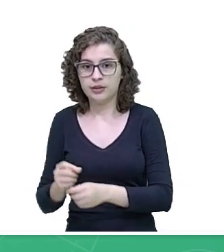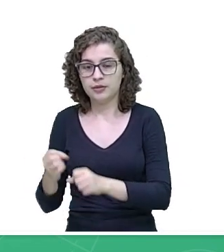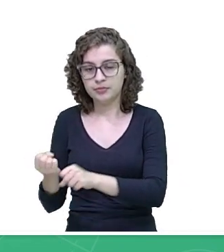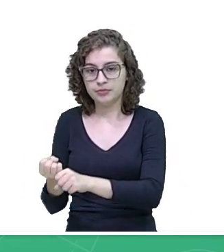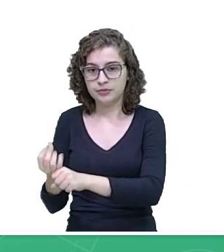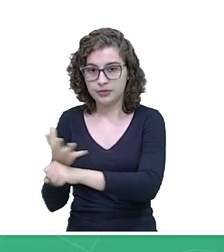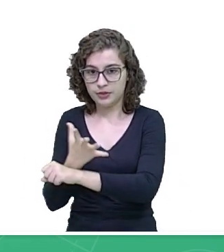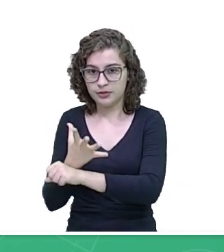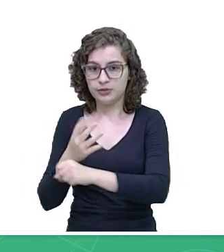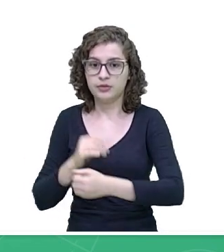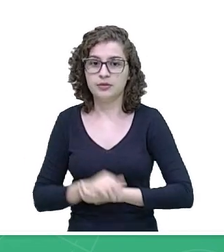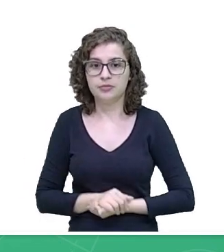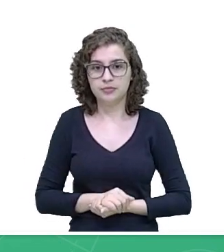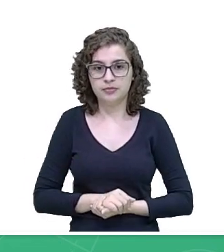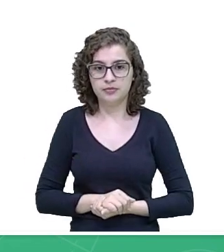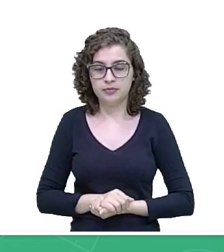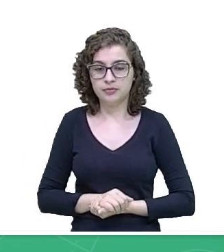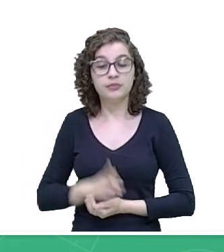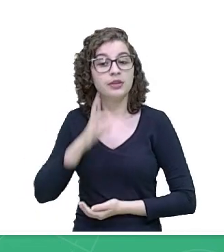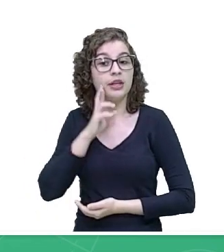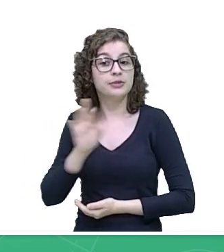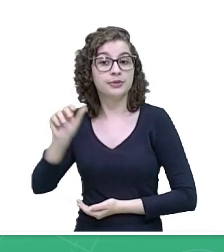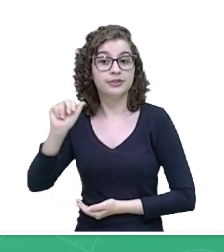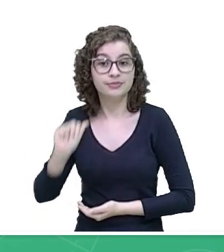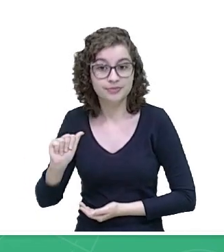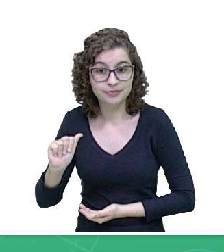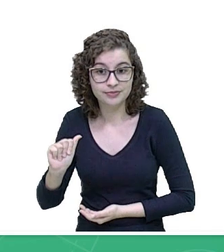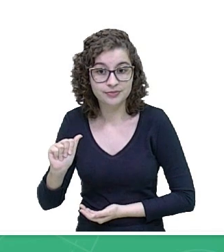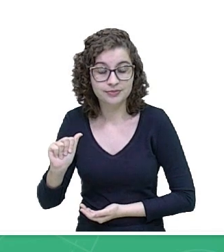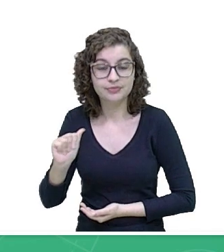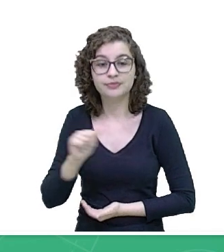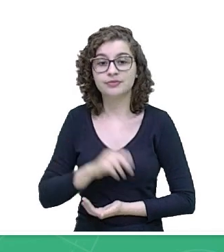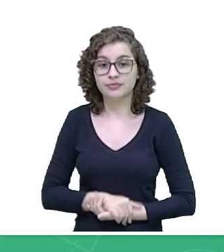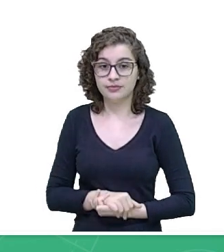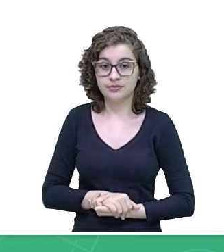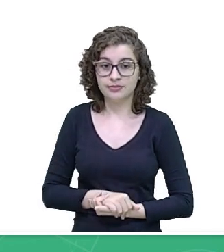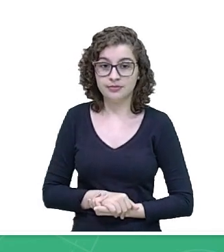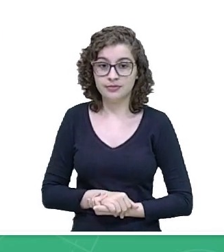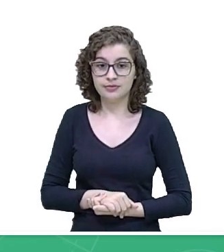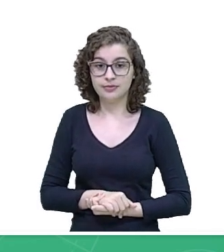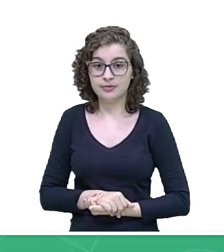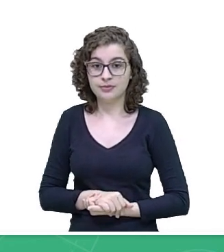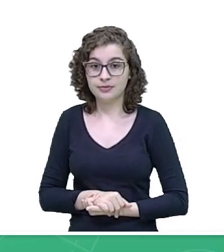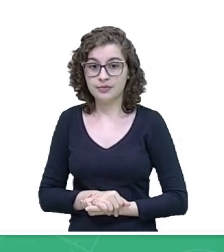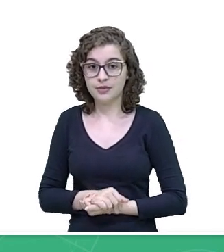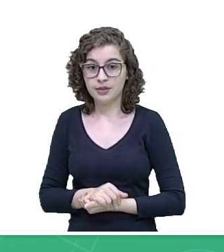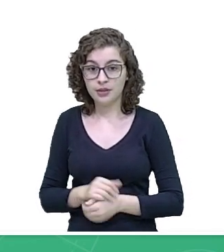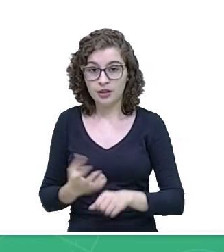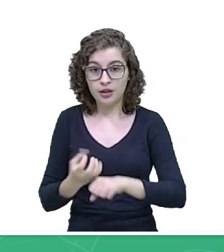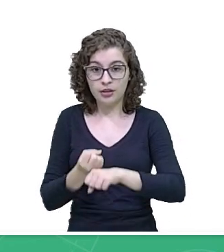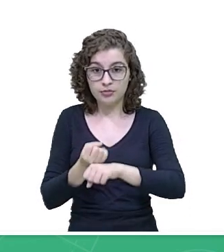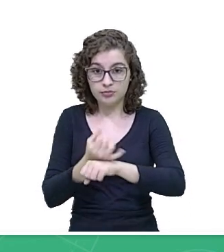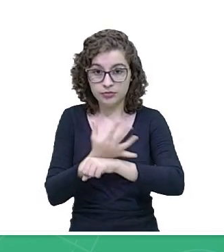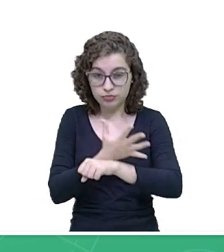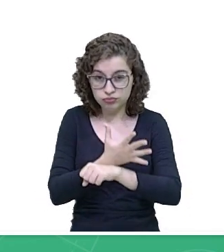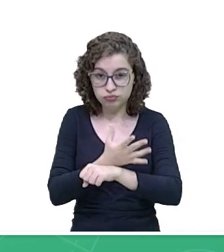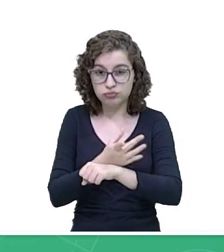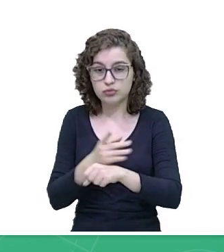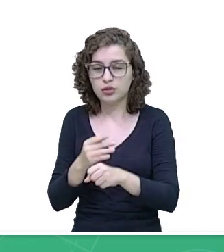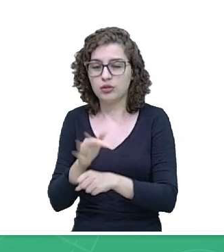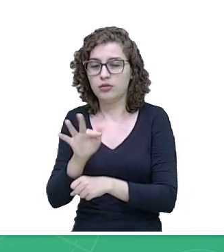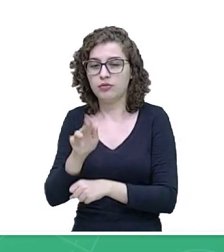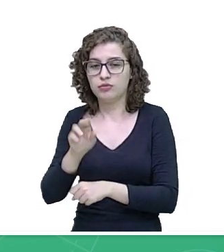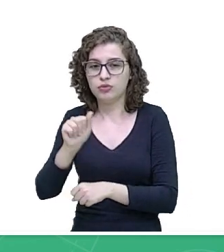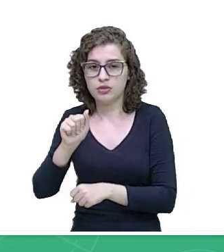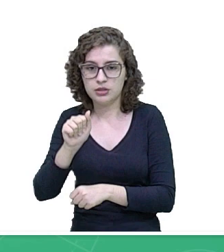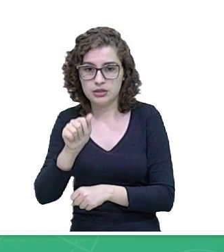questão? Alternativa A. A fusão e a evaporação são processos que absorvem calor. Portanto,